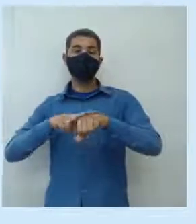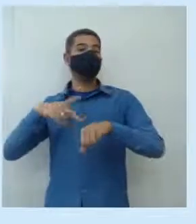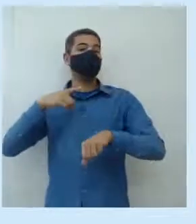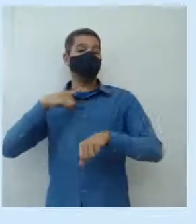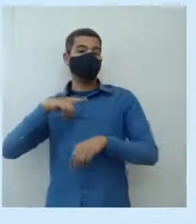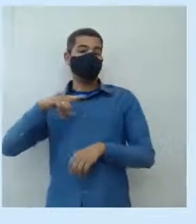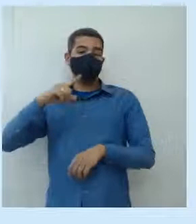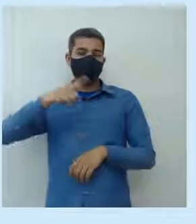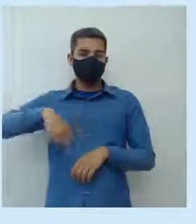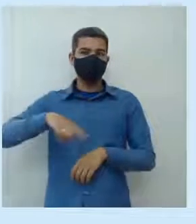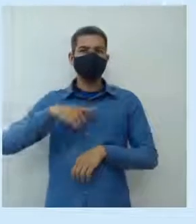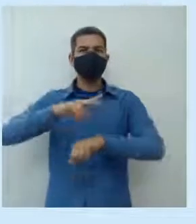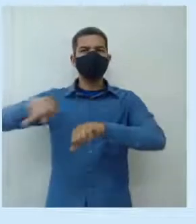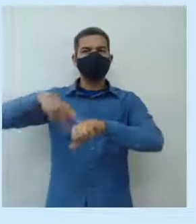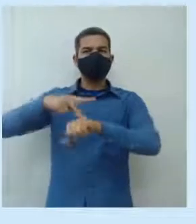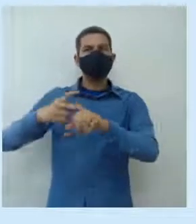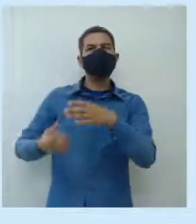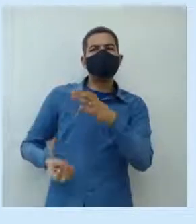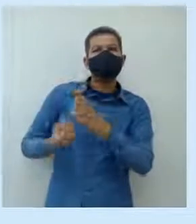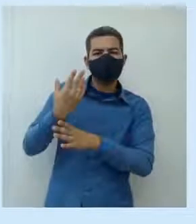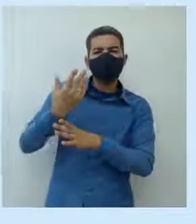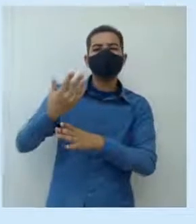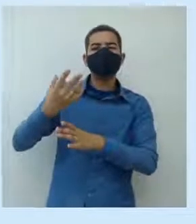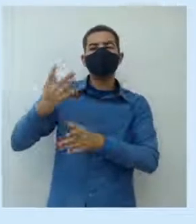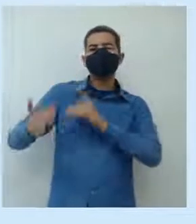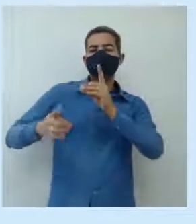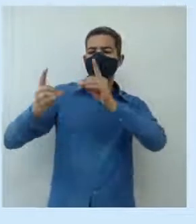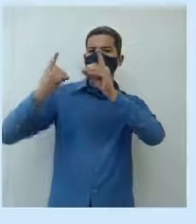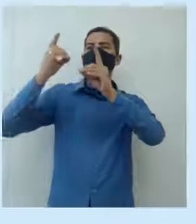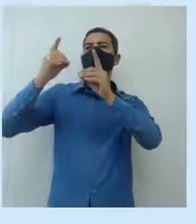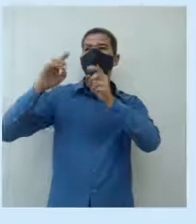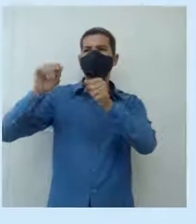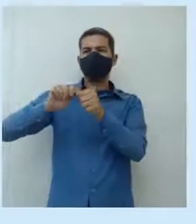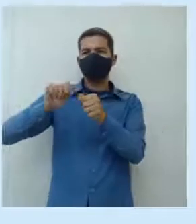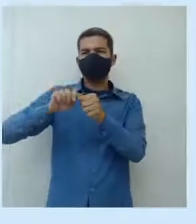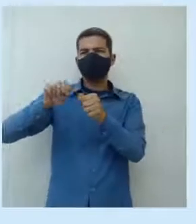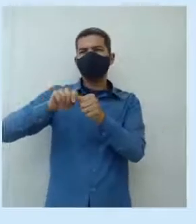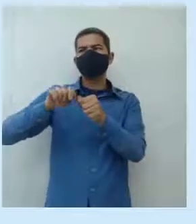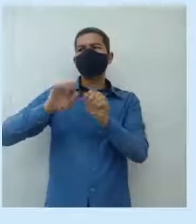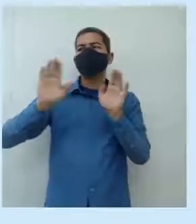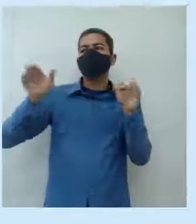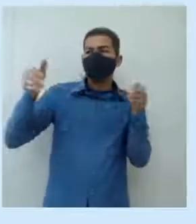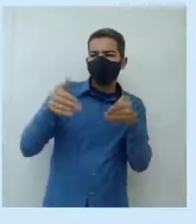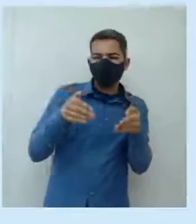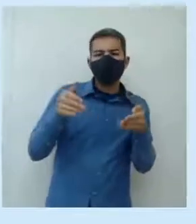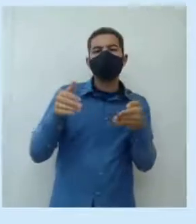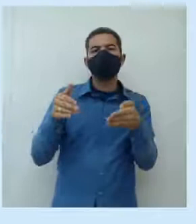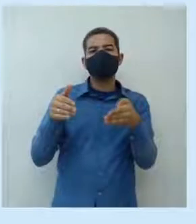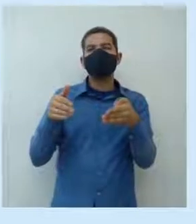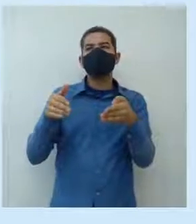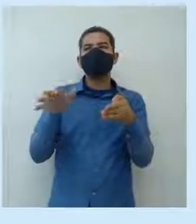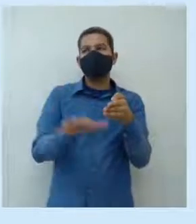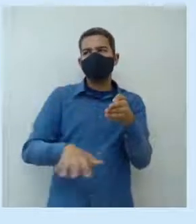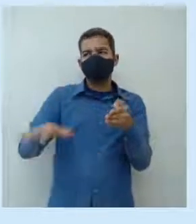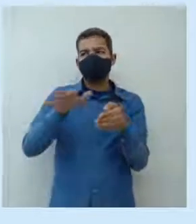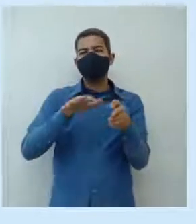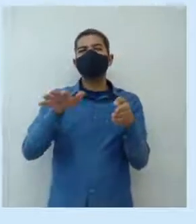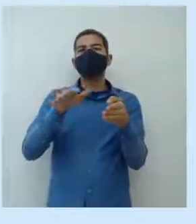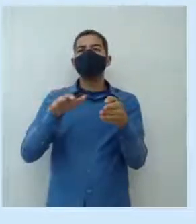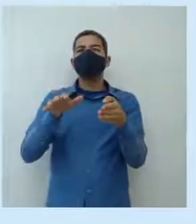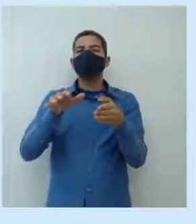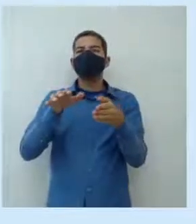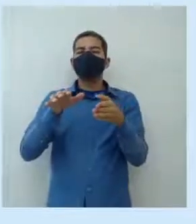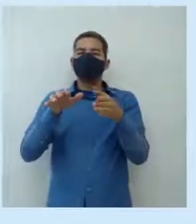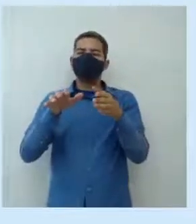nosso país, ela cria uma dinâmica na produção, né, que concentra aí principalmente na região Centro-Sul,